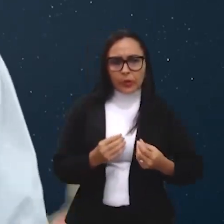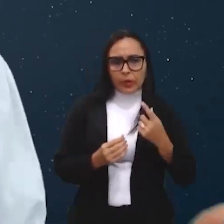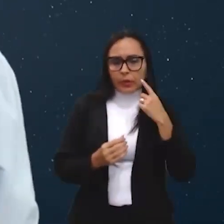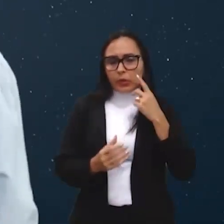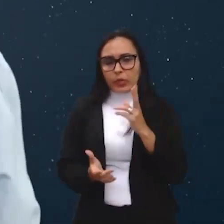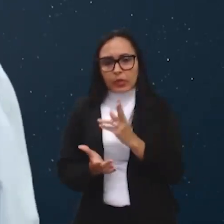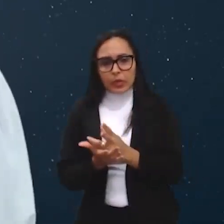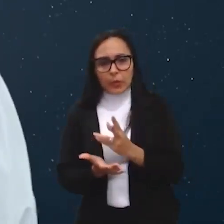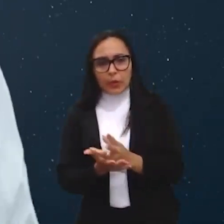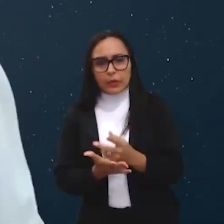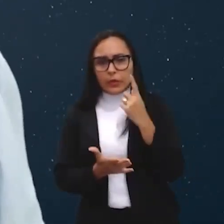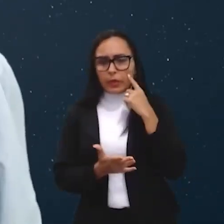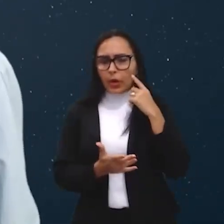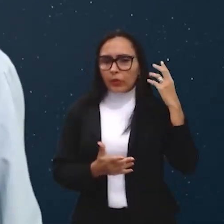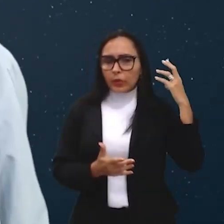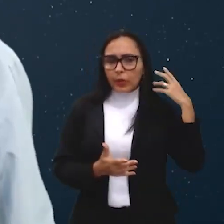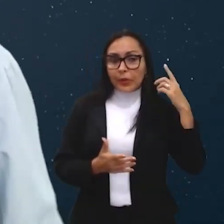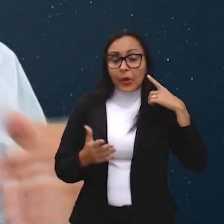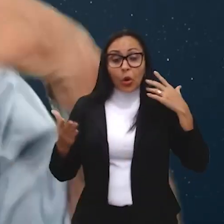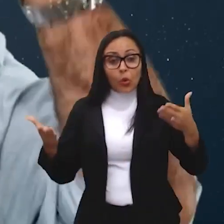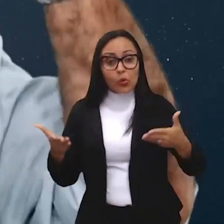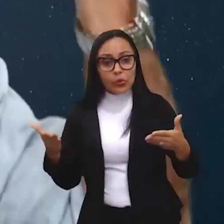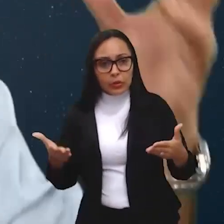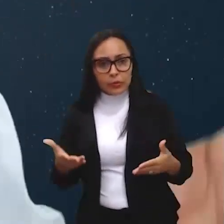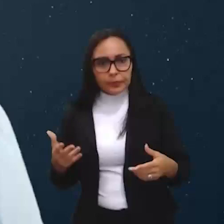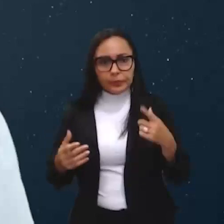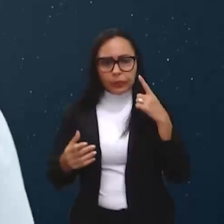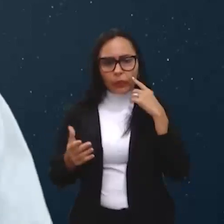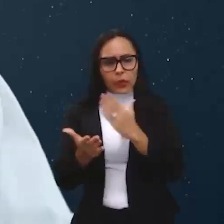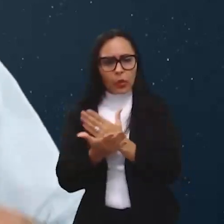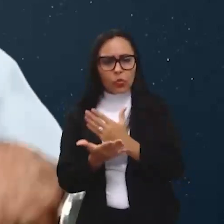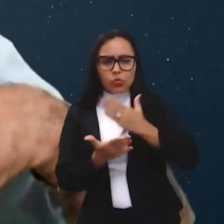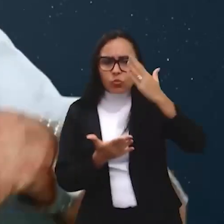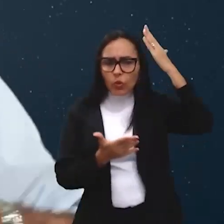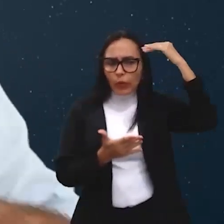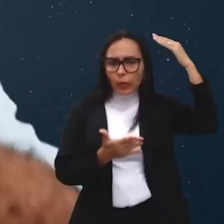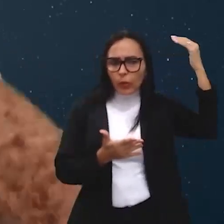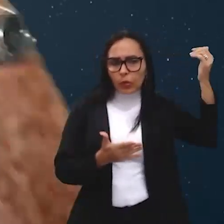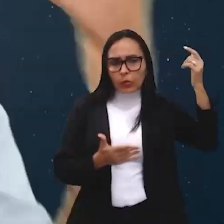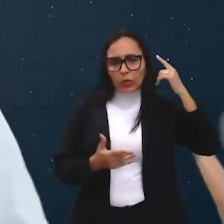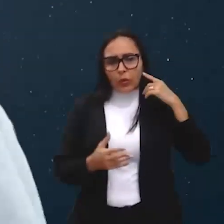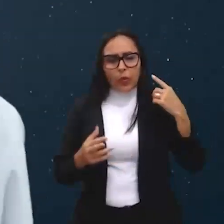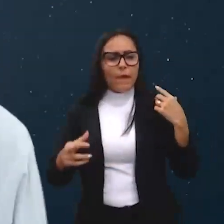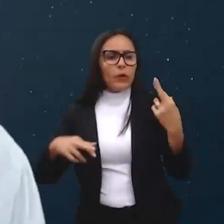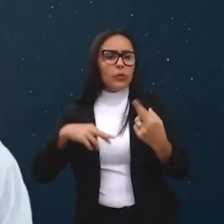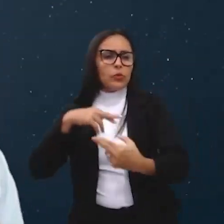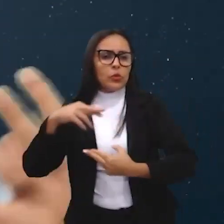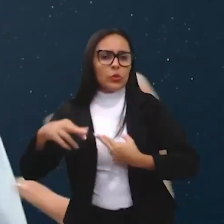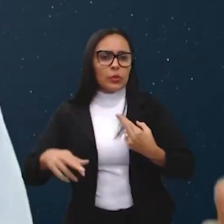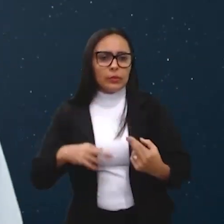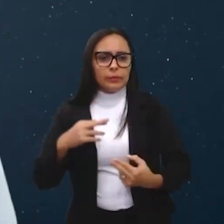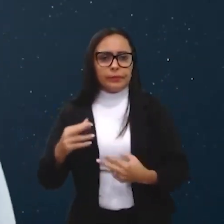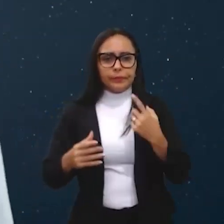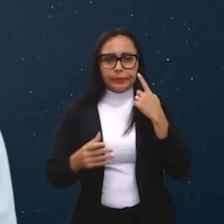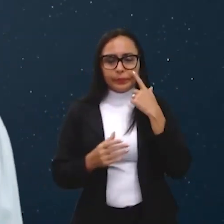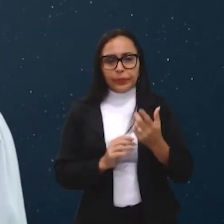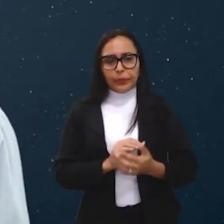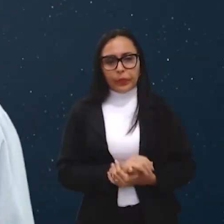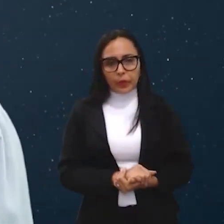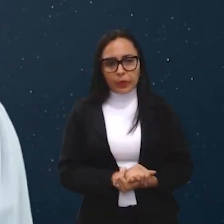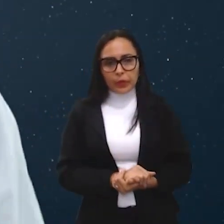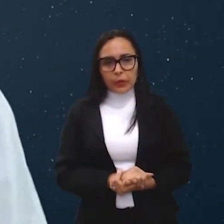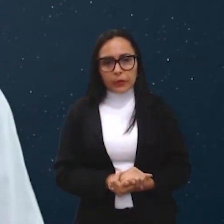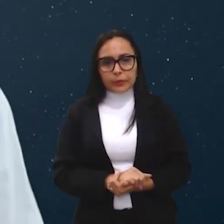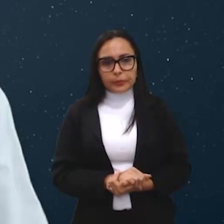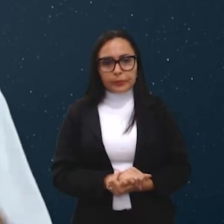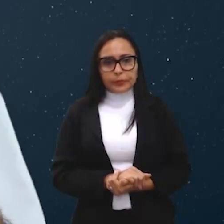sempre está ouvindo isso? Hoje você vê alguns artistas por aí que são revolucionários, são subversivos, né,